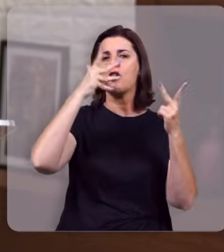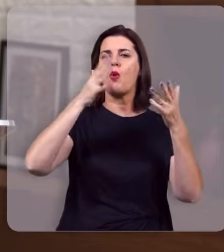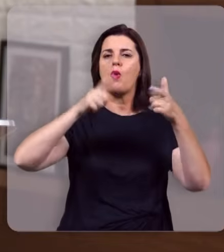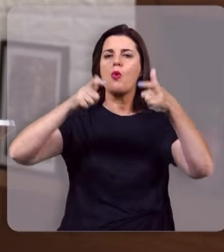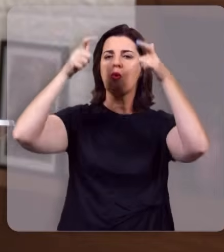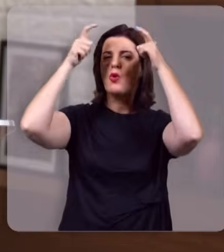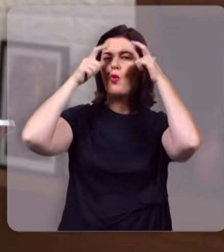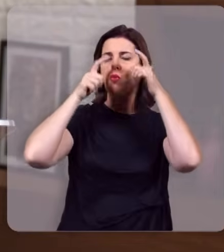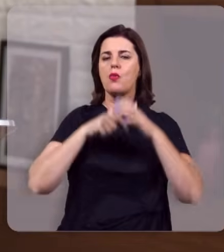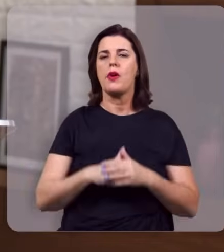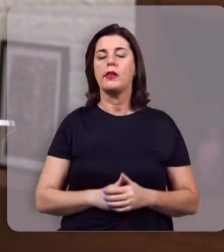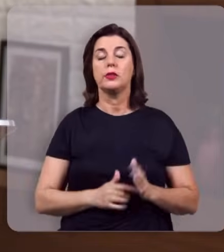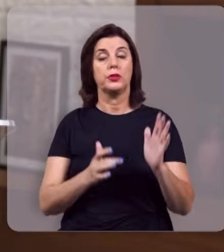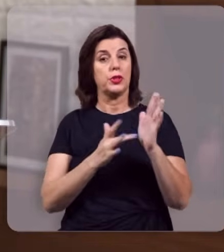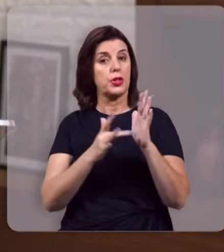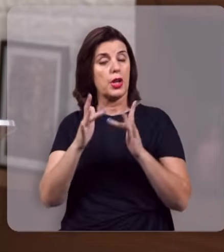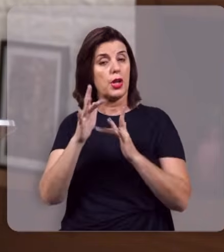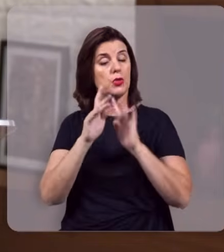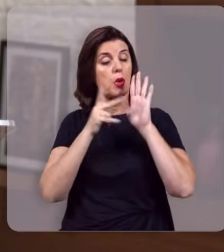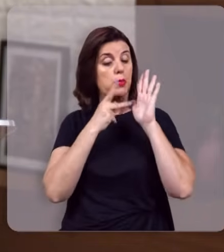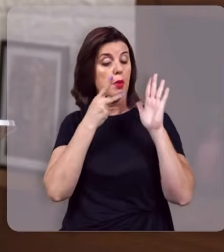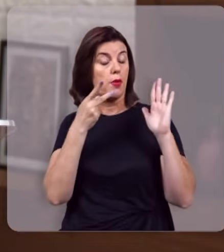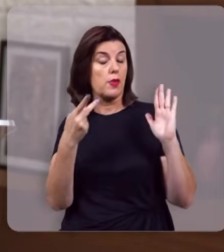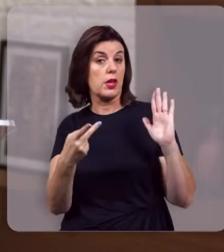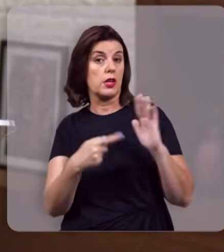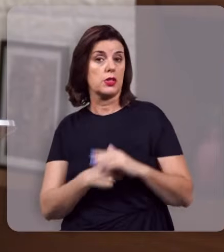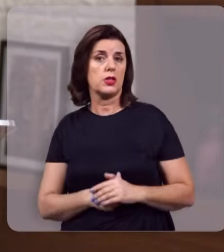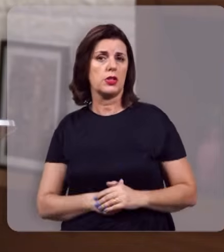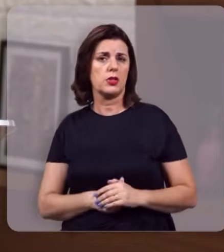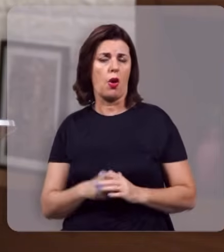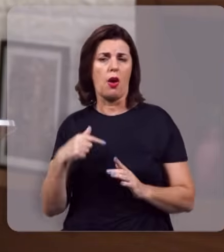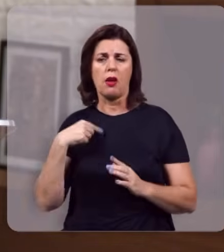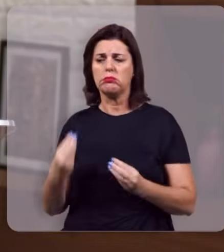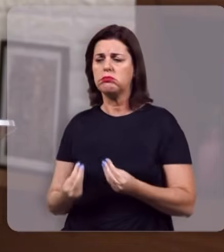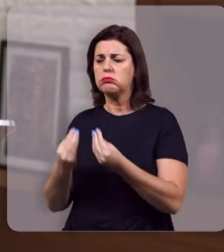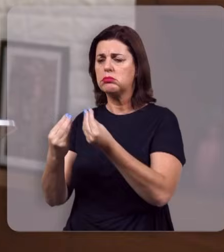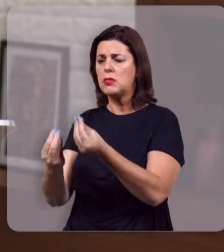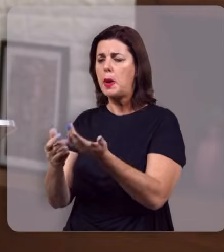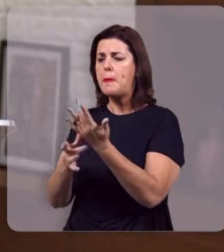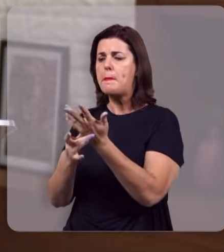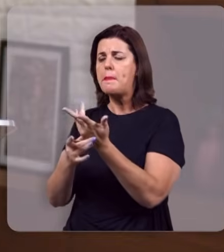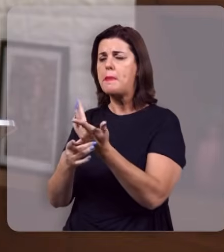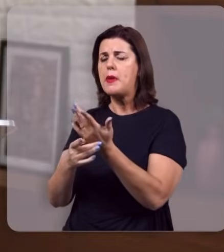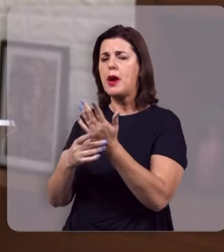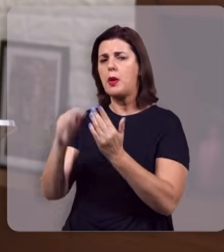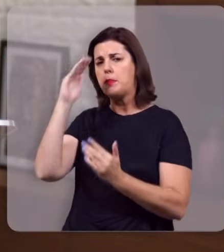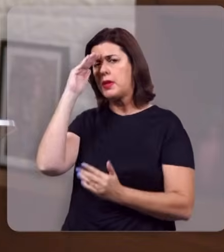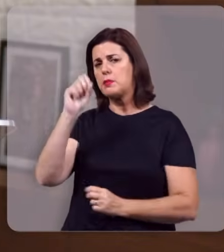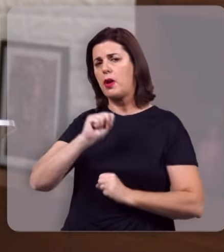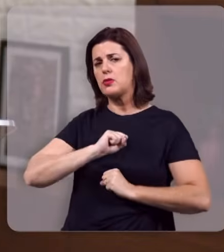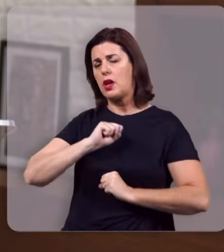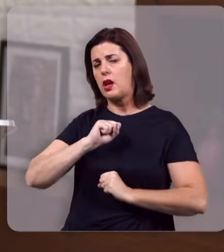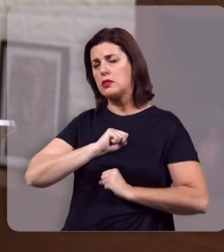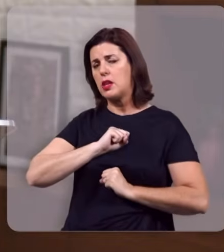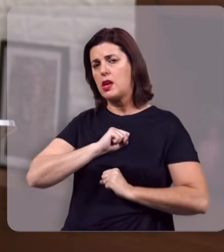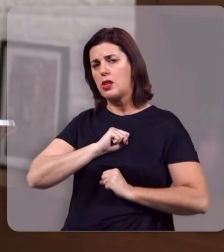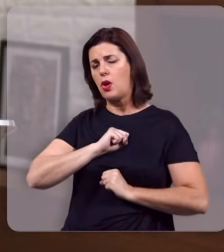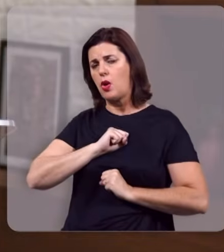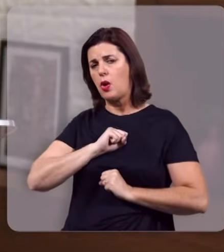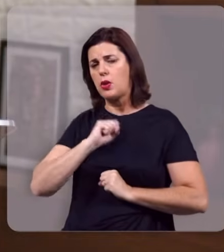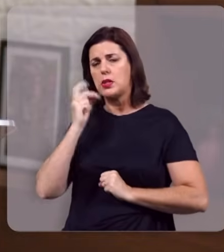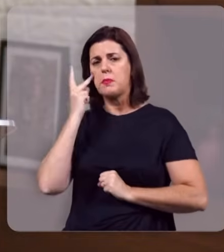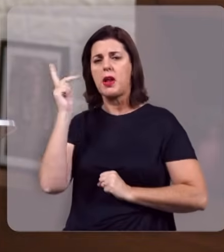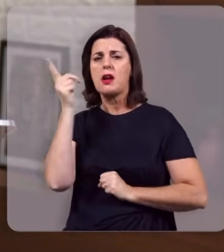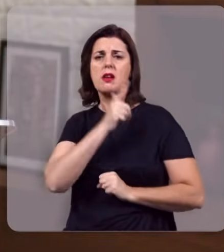coroação. Ele mesmo profetizou que seria entregue nas mãos dos principais sacerdotes, escribas, para